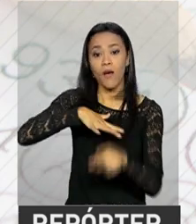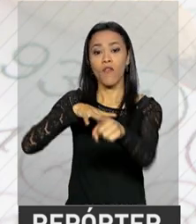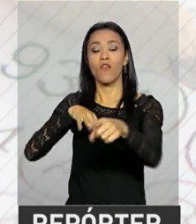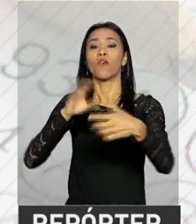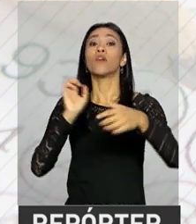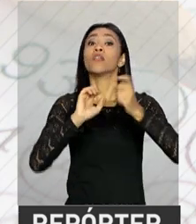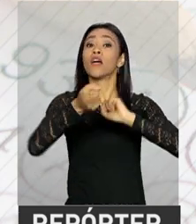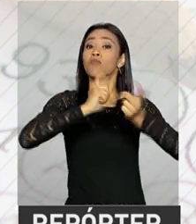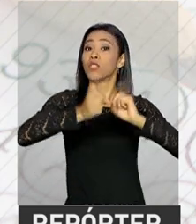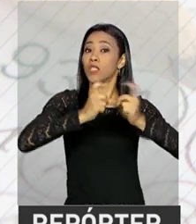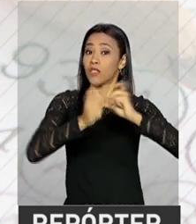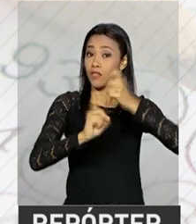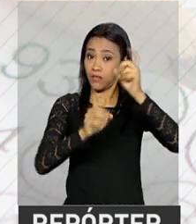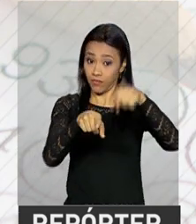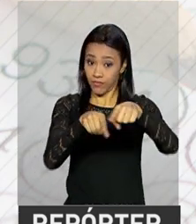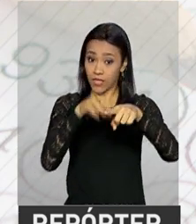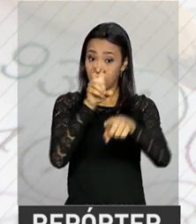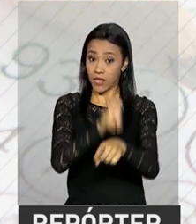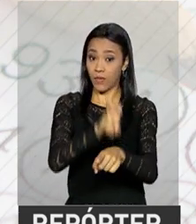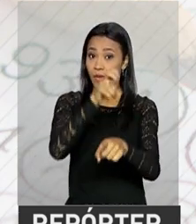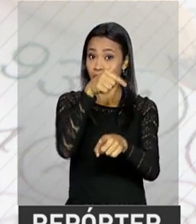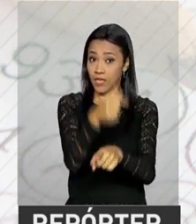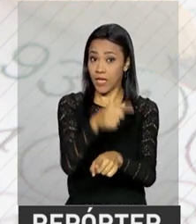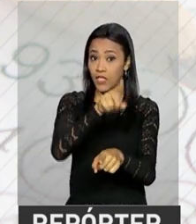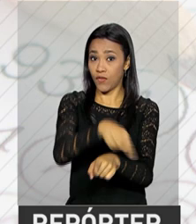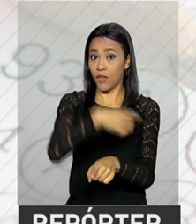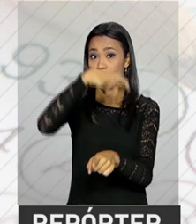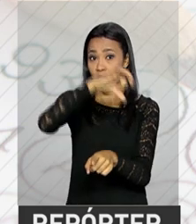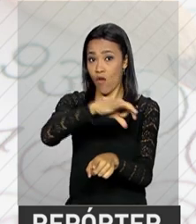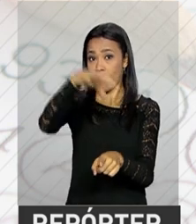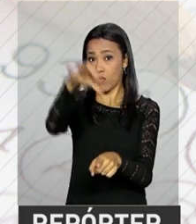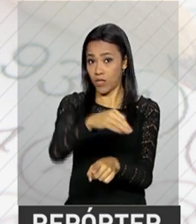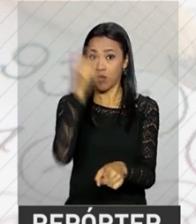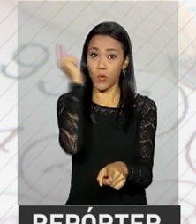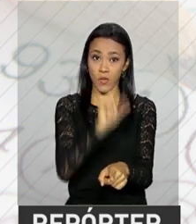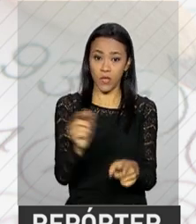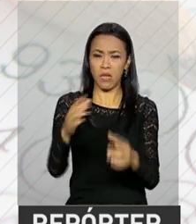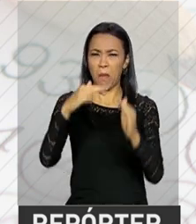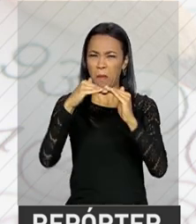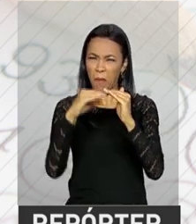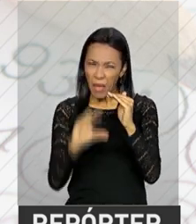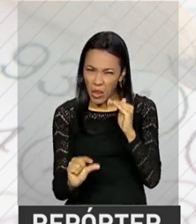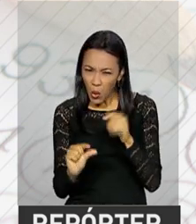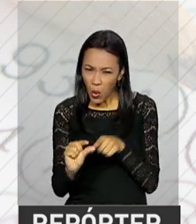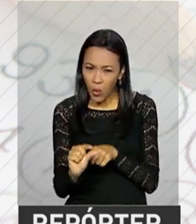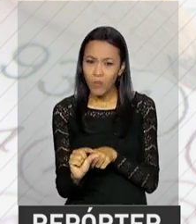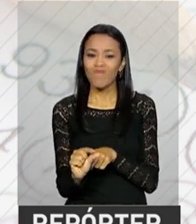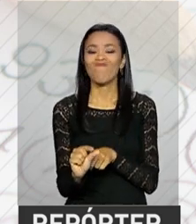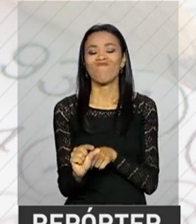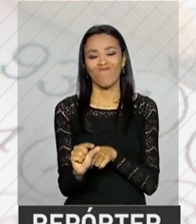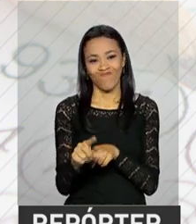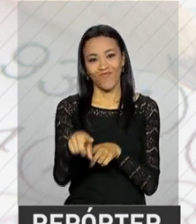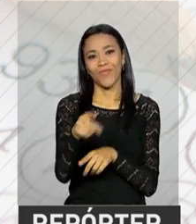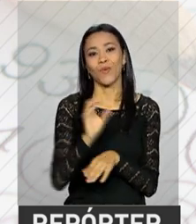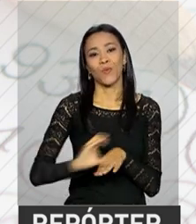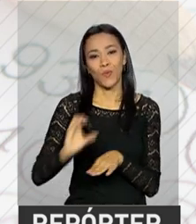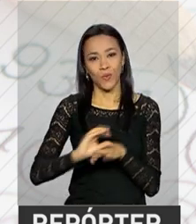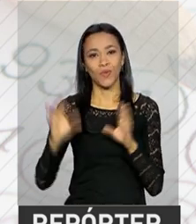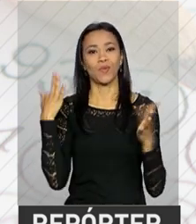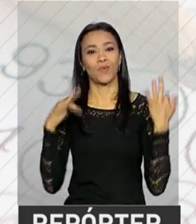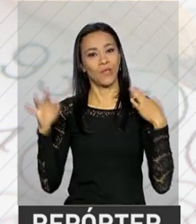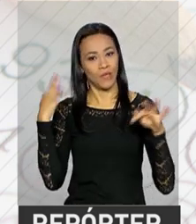administração de empresas com 57,9 de acertos e a menor foi a dos formandos de cursos de turismo